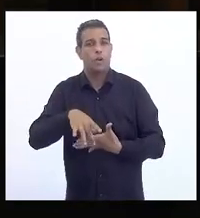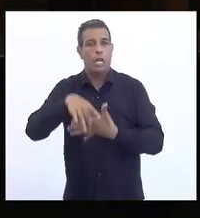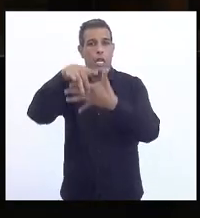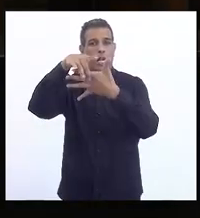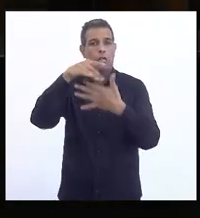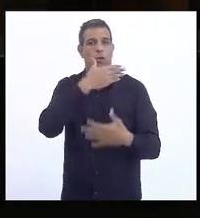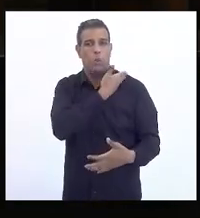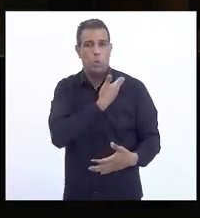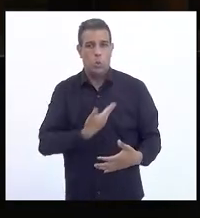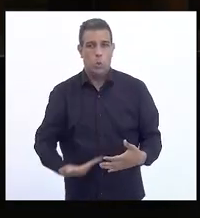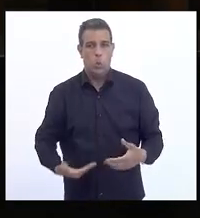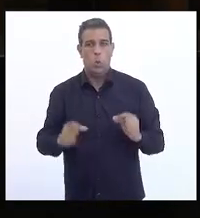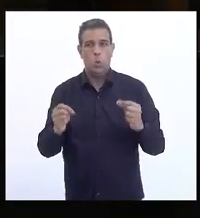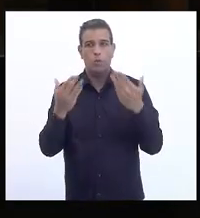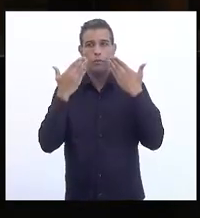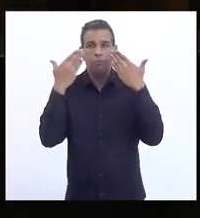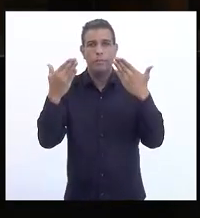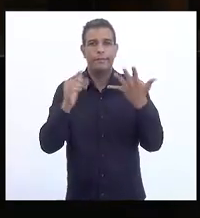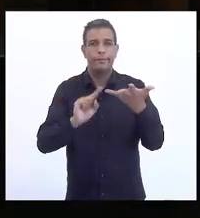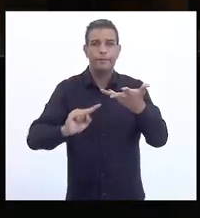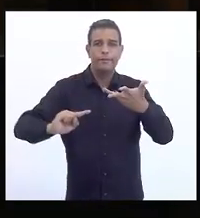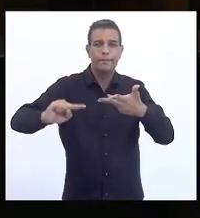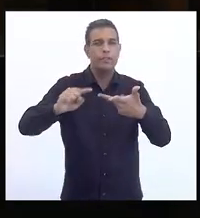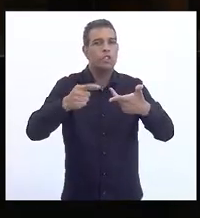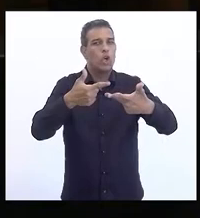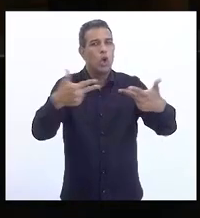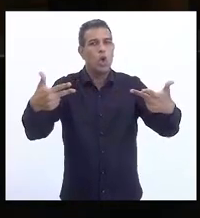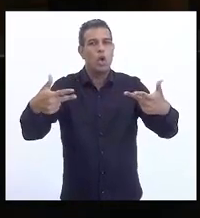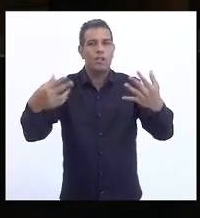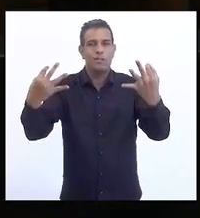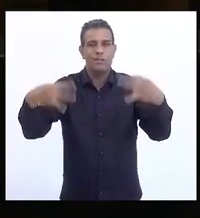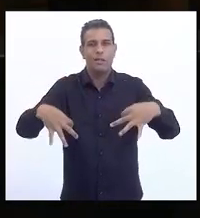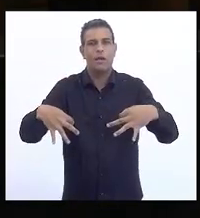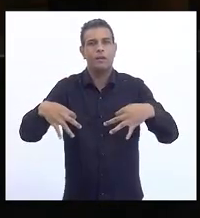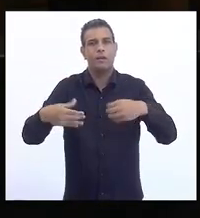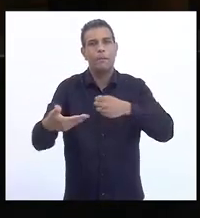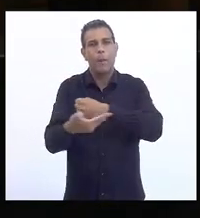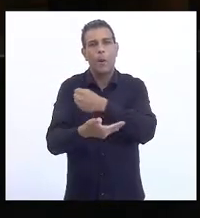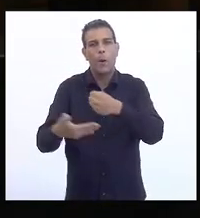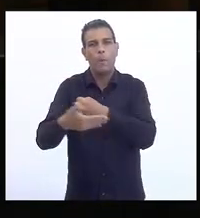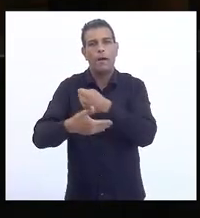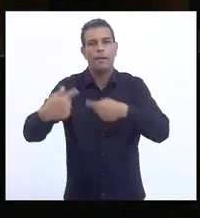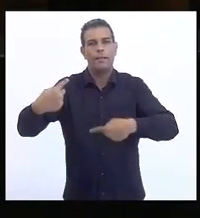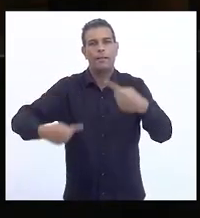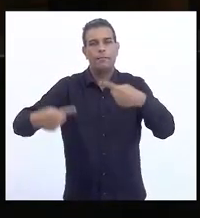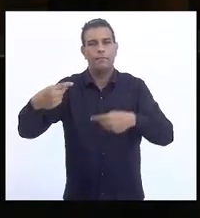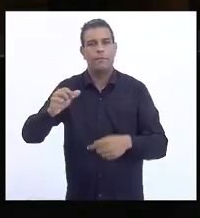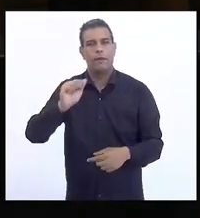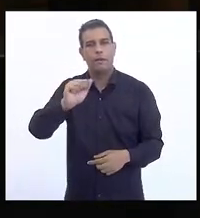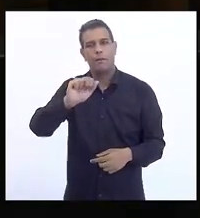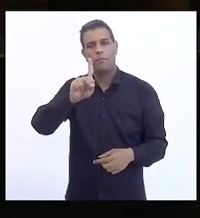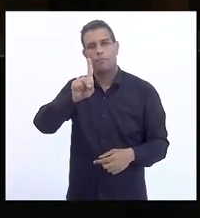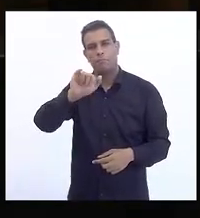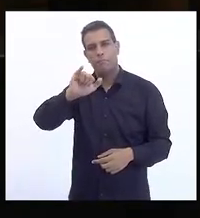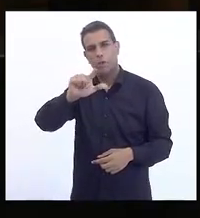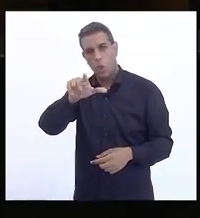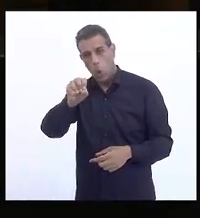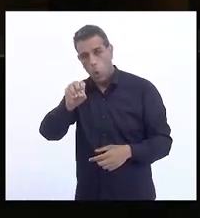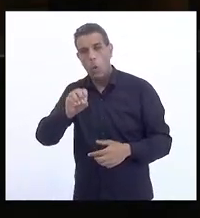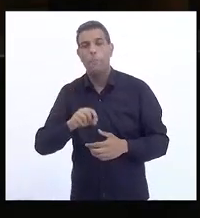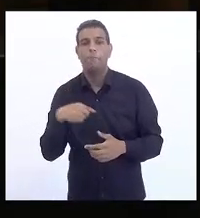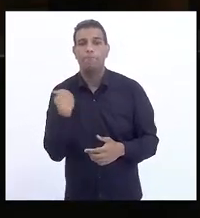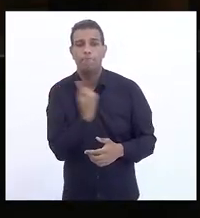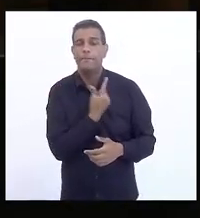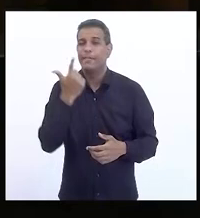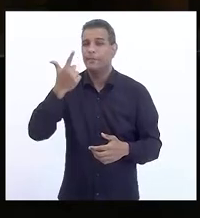governo, me cabe apresentar alguns dados que julgo serem fundamentais para o debate da PILOA deste ano. Talvez